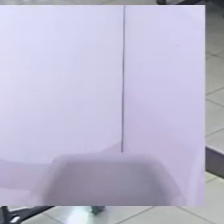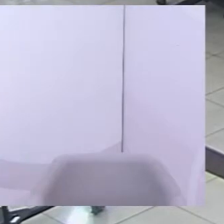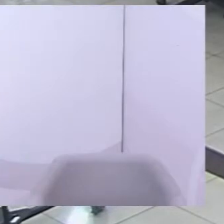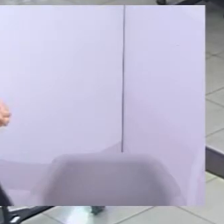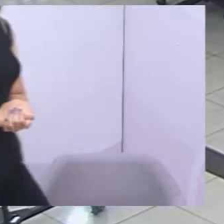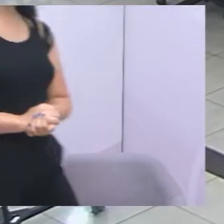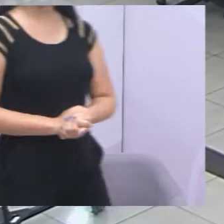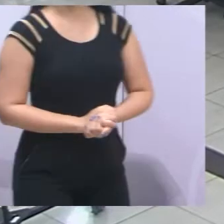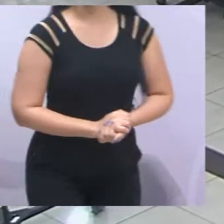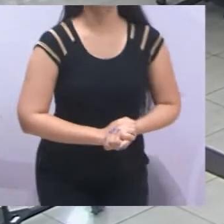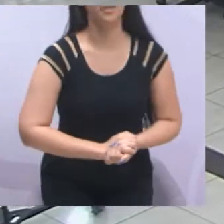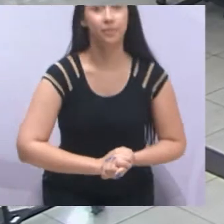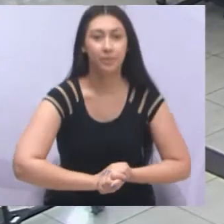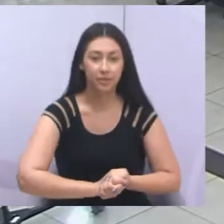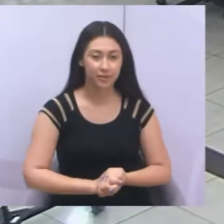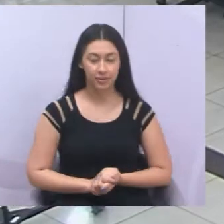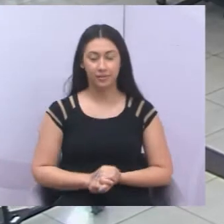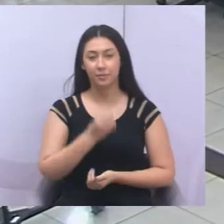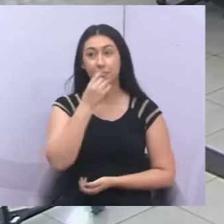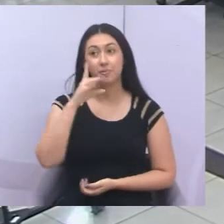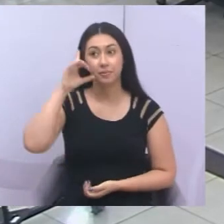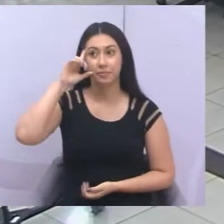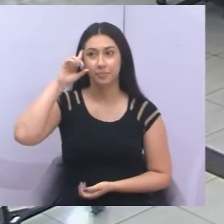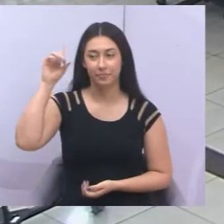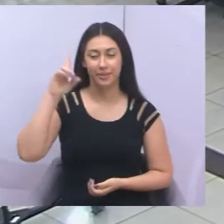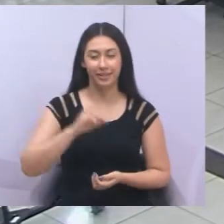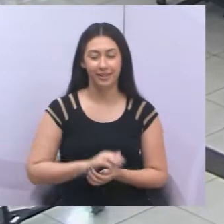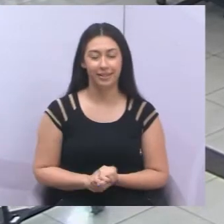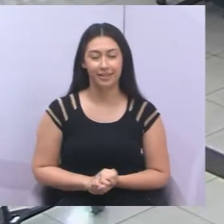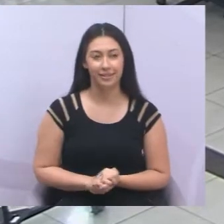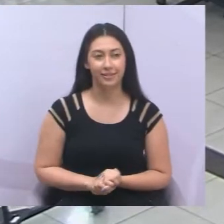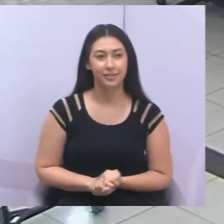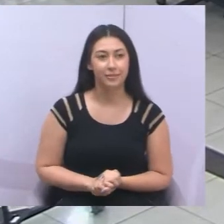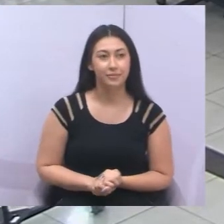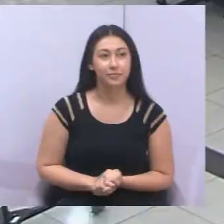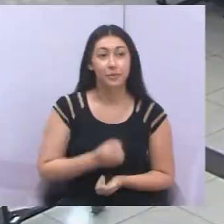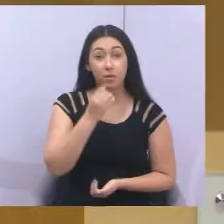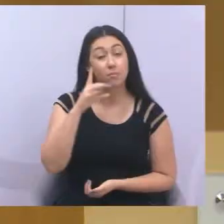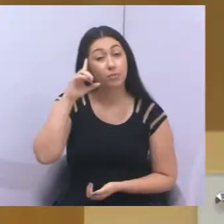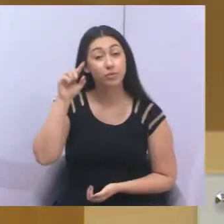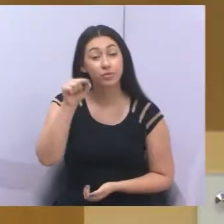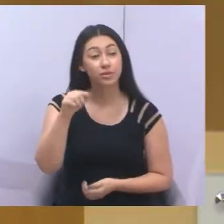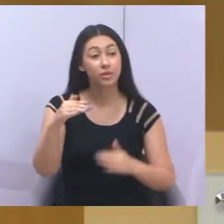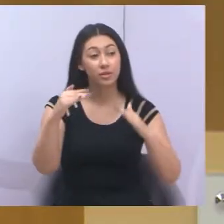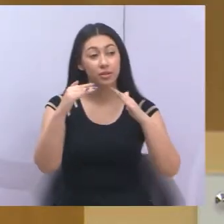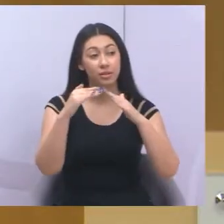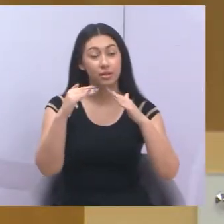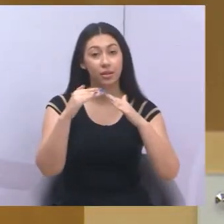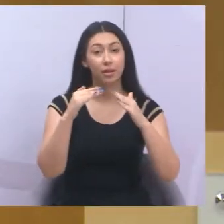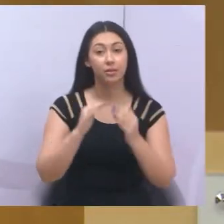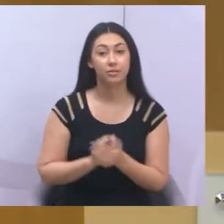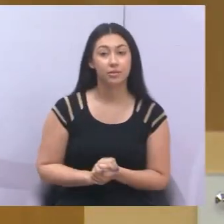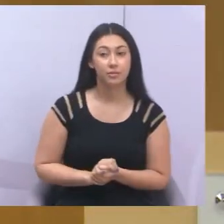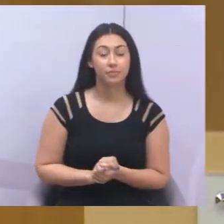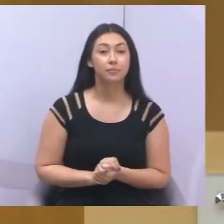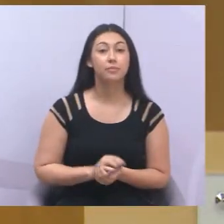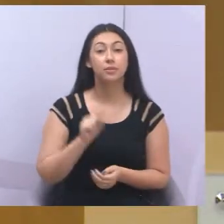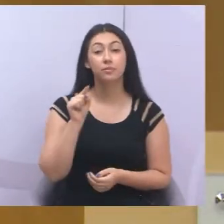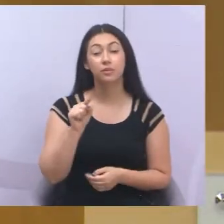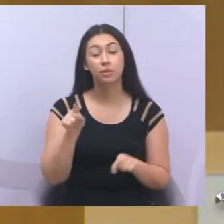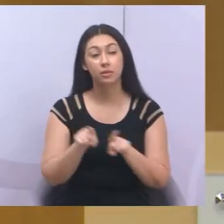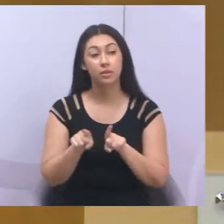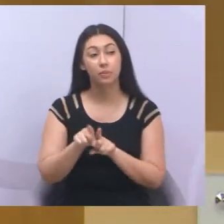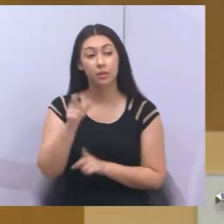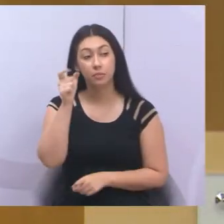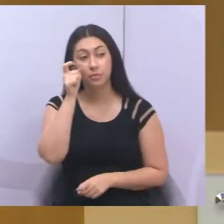Bom dia, presidente, bom dia, mesa, bom dia, novos vereadores, bom dia você que está em casa nos assistindo. Bom dia a você que está